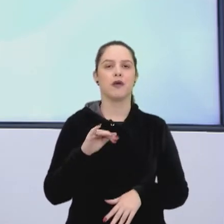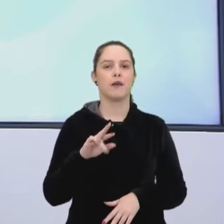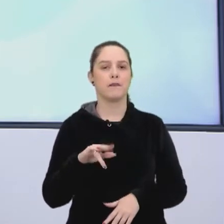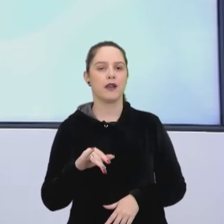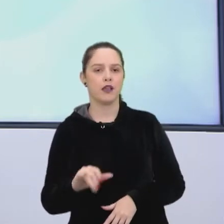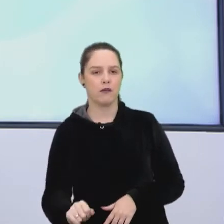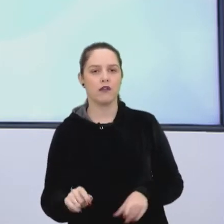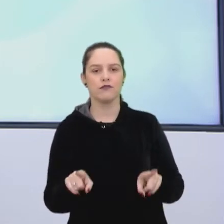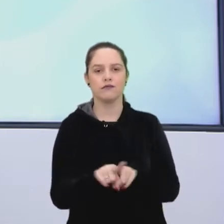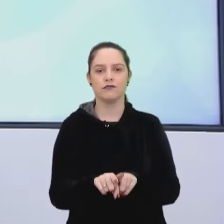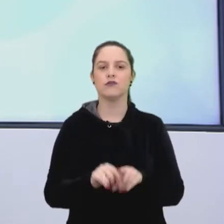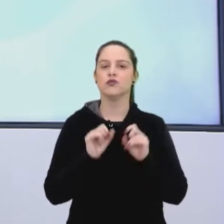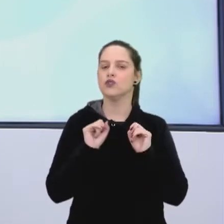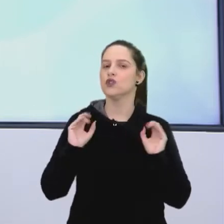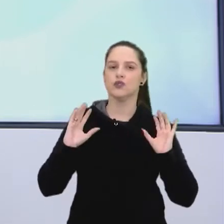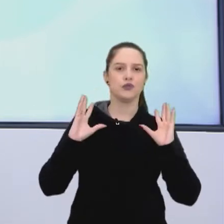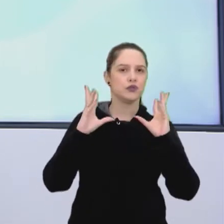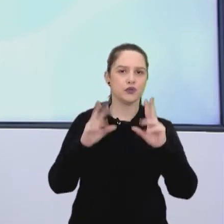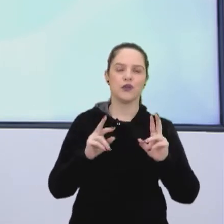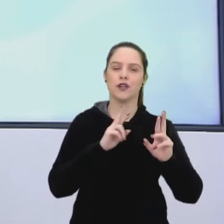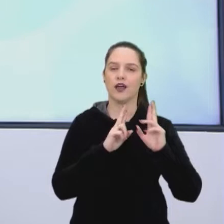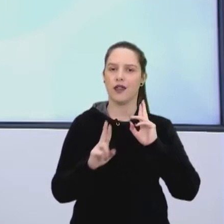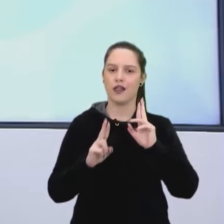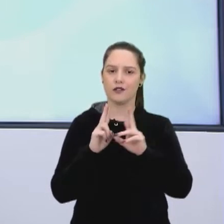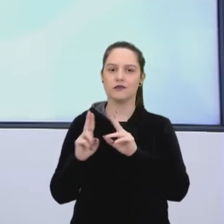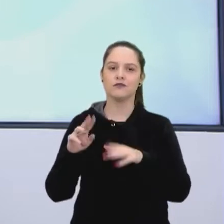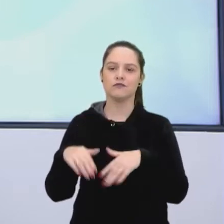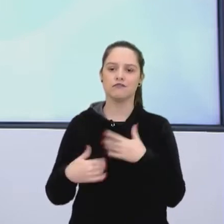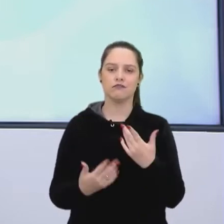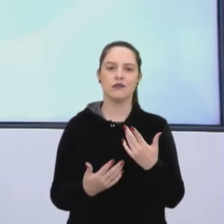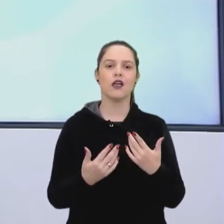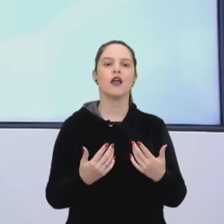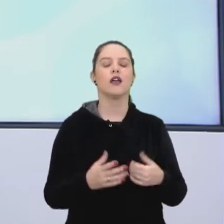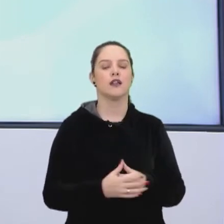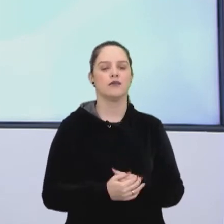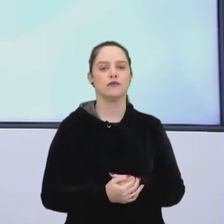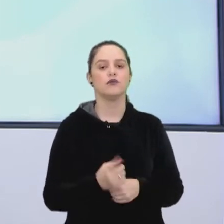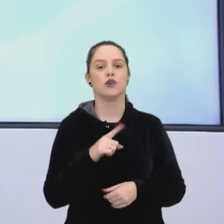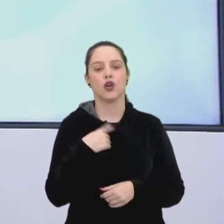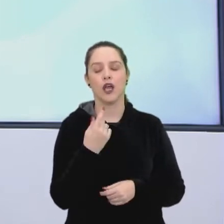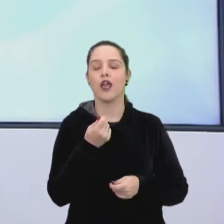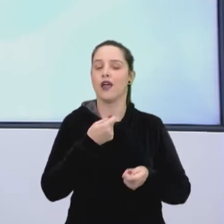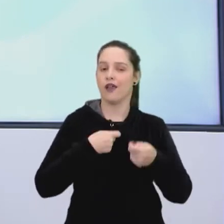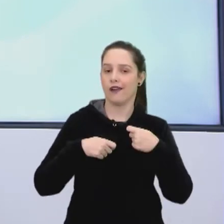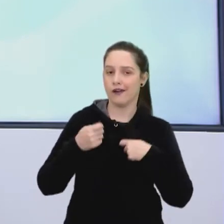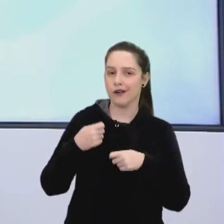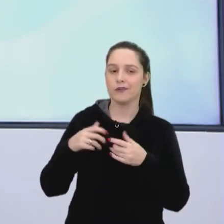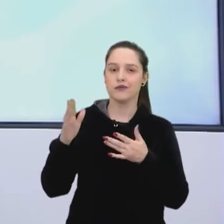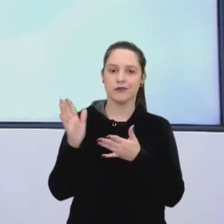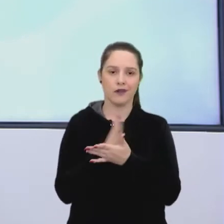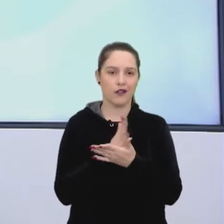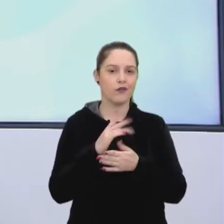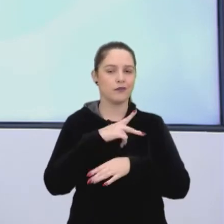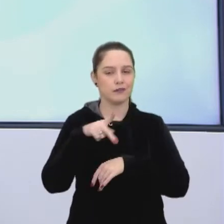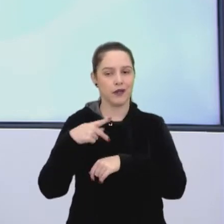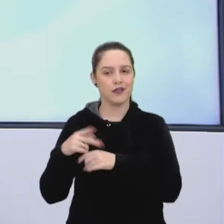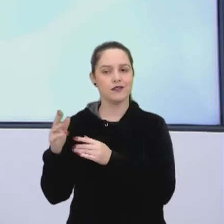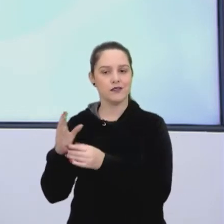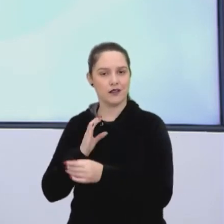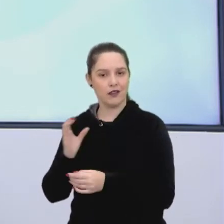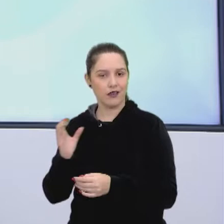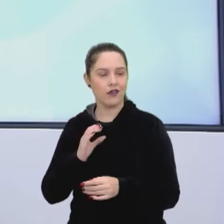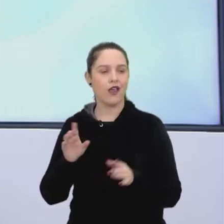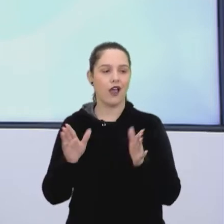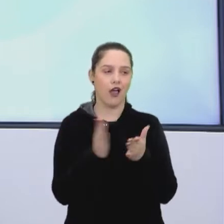pobres, né? Então tem toda essa relação aí, né, da discrepância, né, econômica entre os países ricos e dos